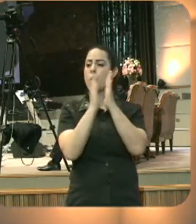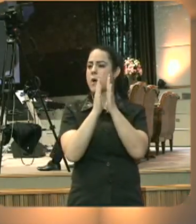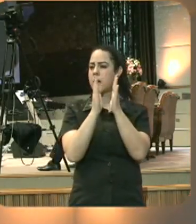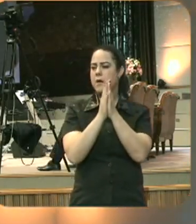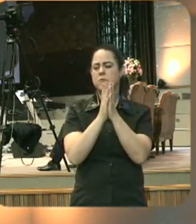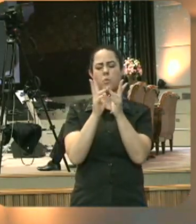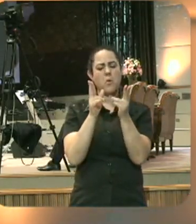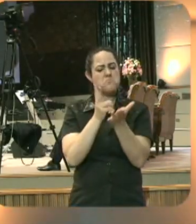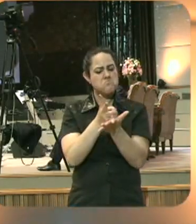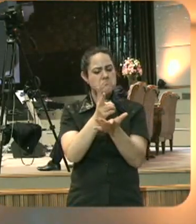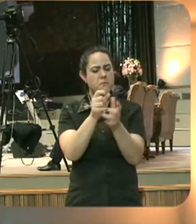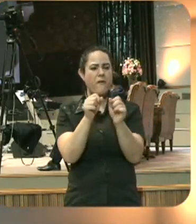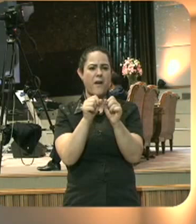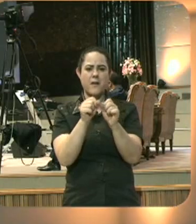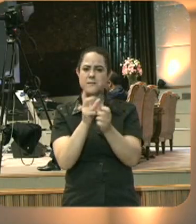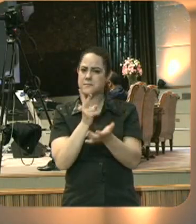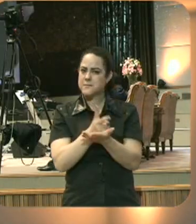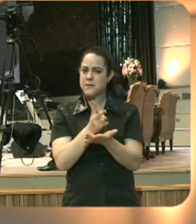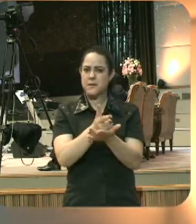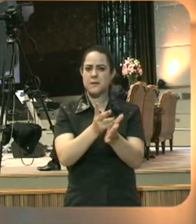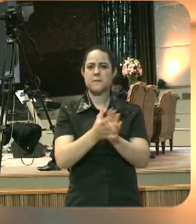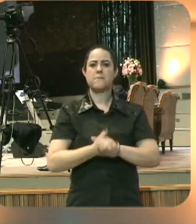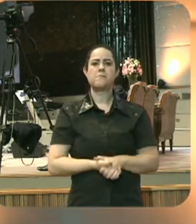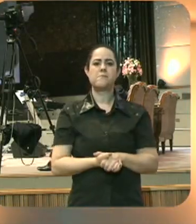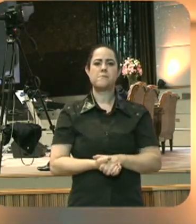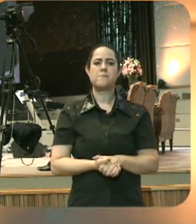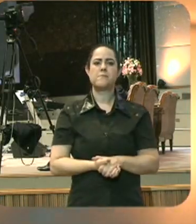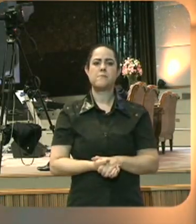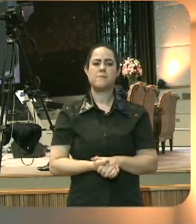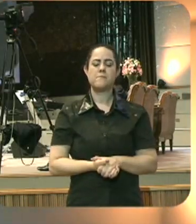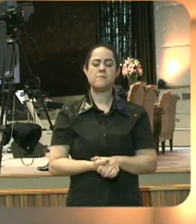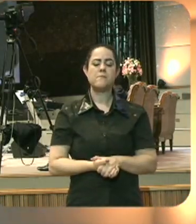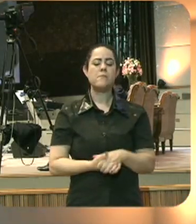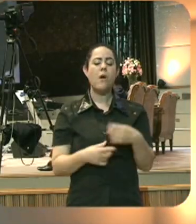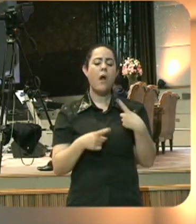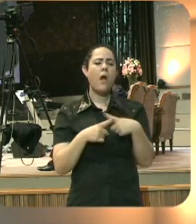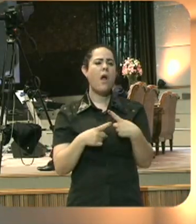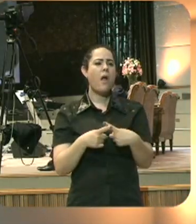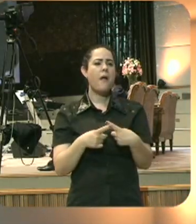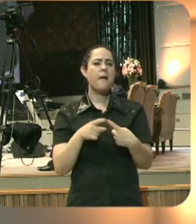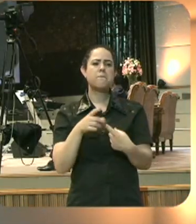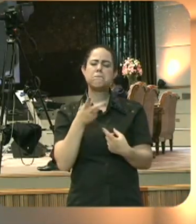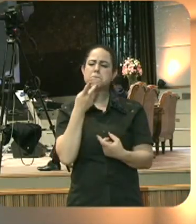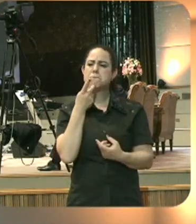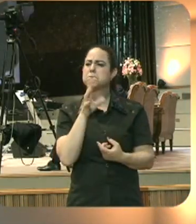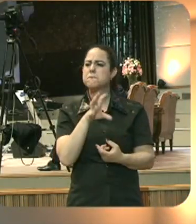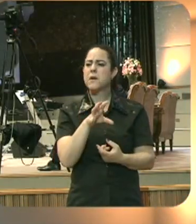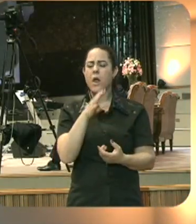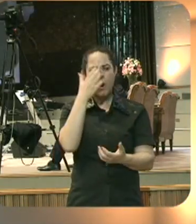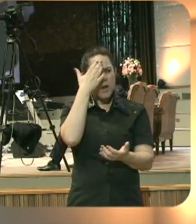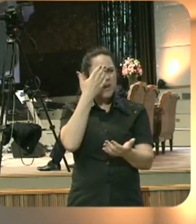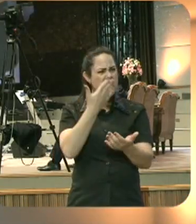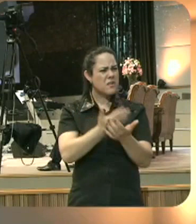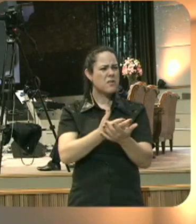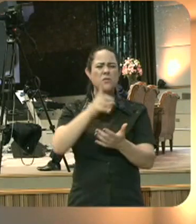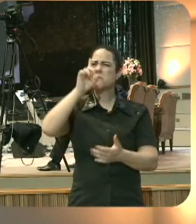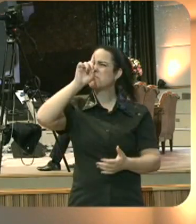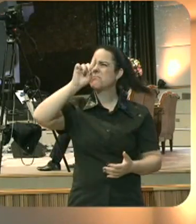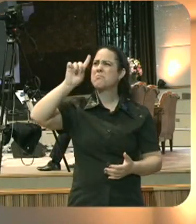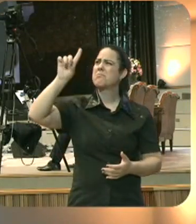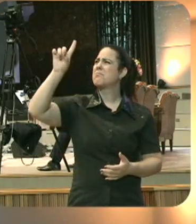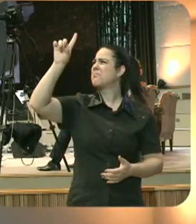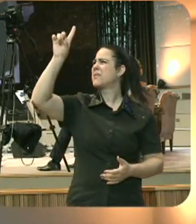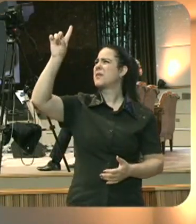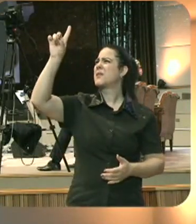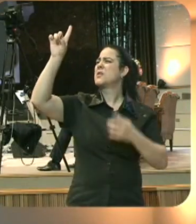gente sempre faz aqui em todos os cultos. Por que eu faço isso? Porque eu creio que o Senhor é digno de ouvir